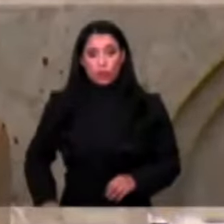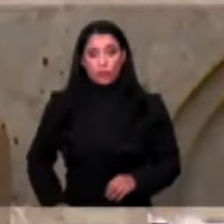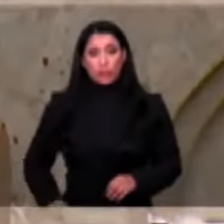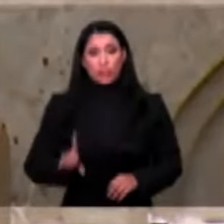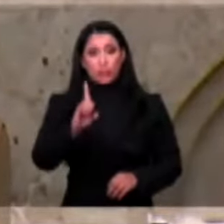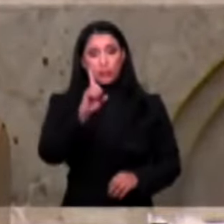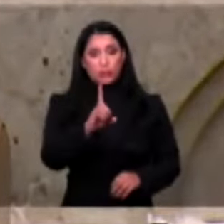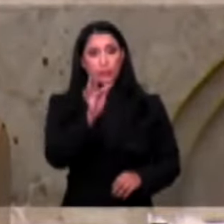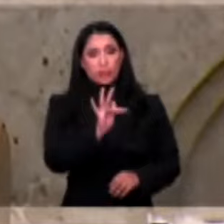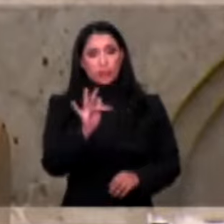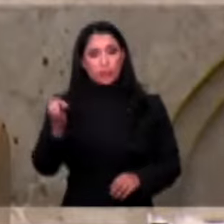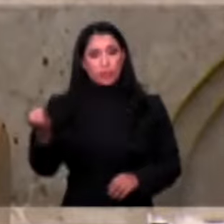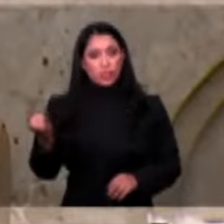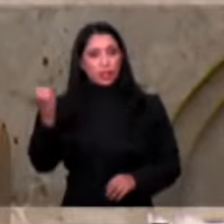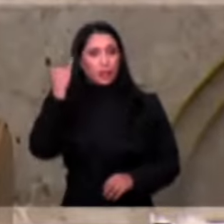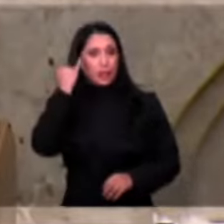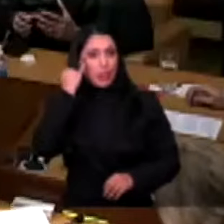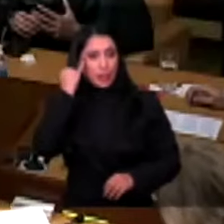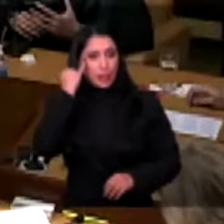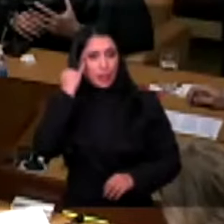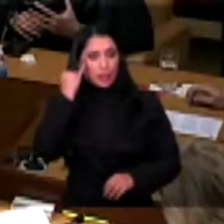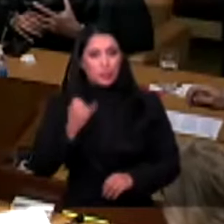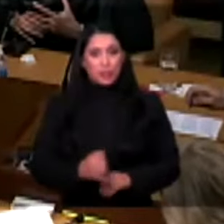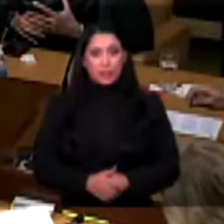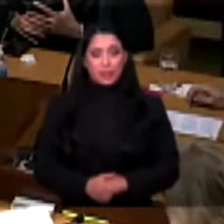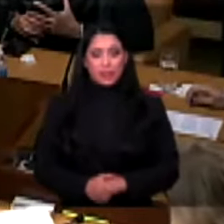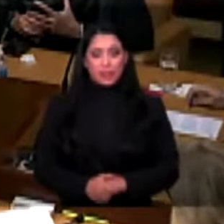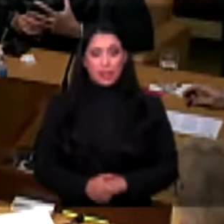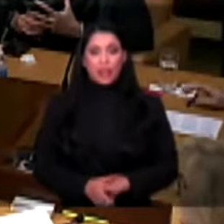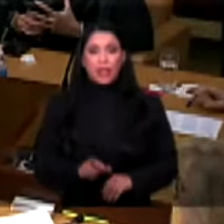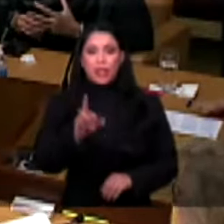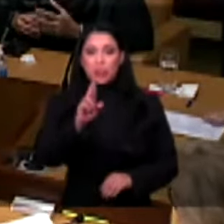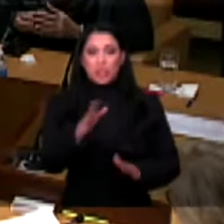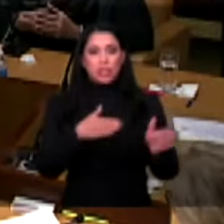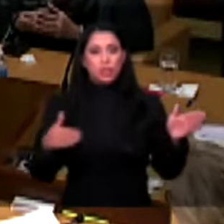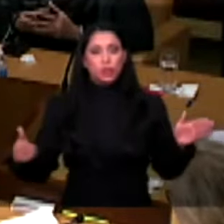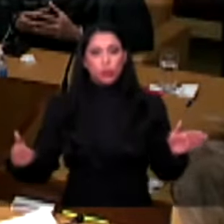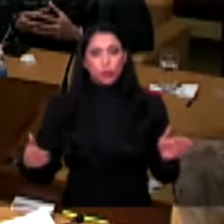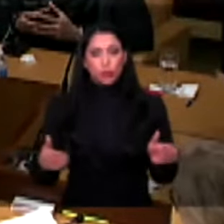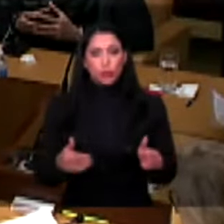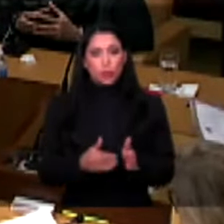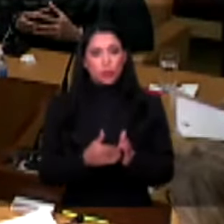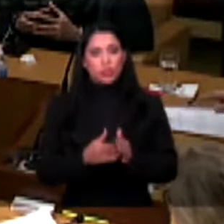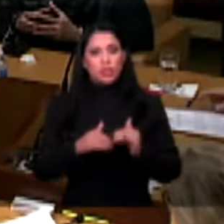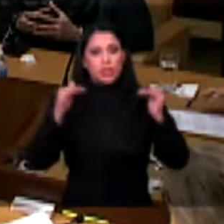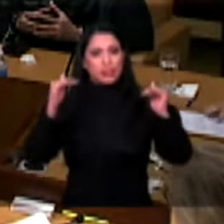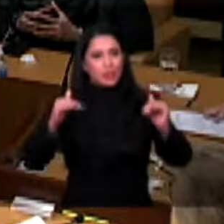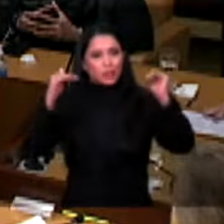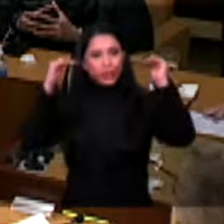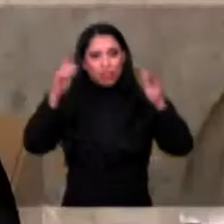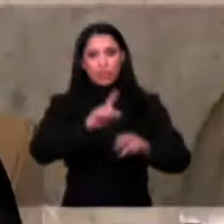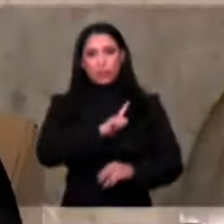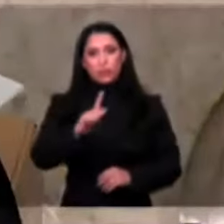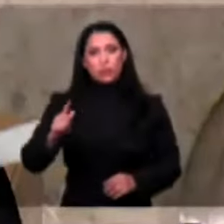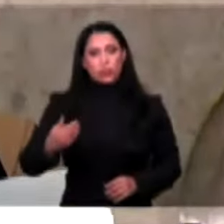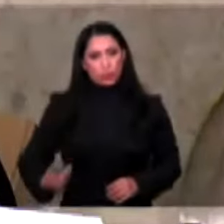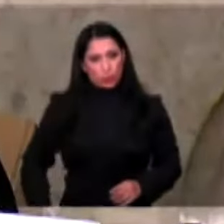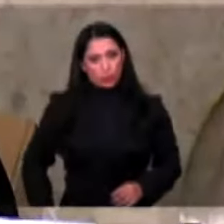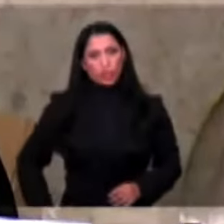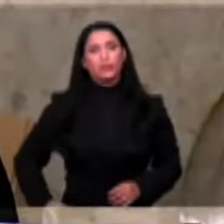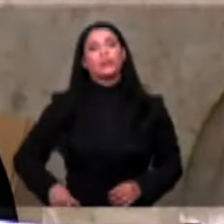Distrito Federal, doutor Ibanez Rocha, na pessoa de quem cumprimento as autoridades do governo do